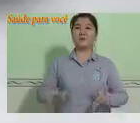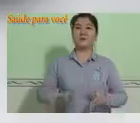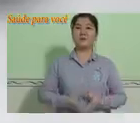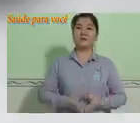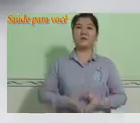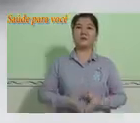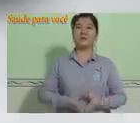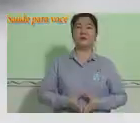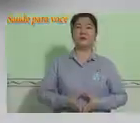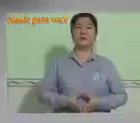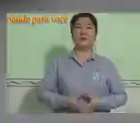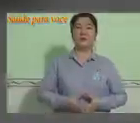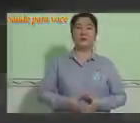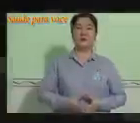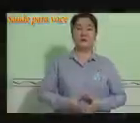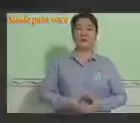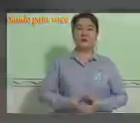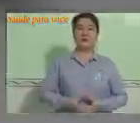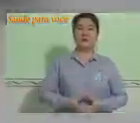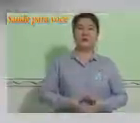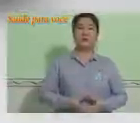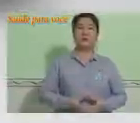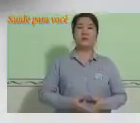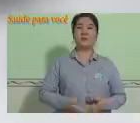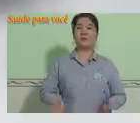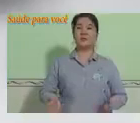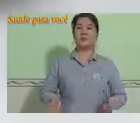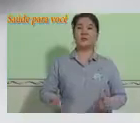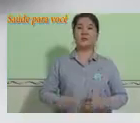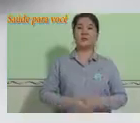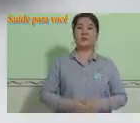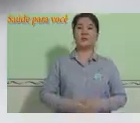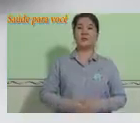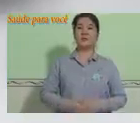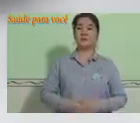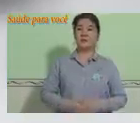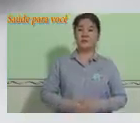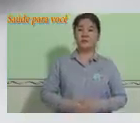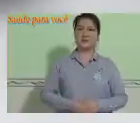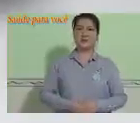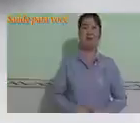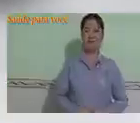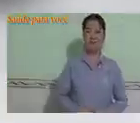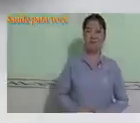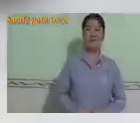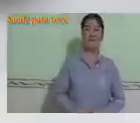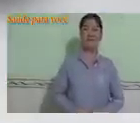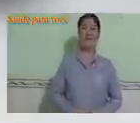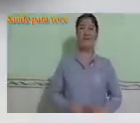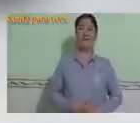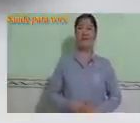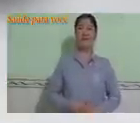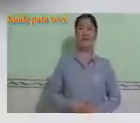causar irritação das estruturas internas do olho, podendo resultar em várias consequências graves, como dois